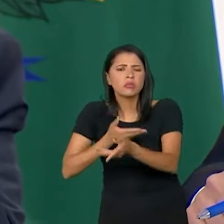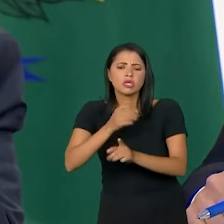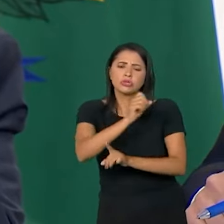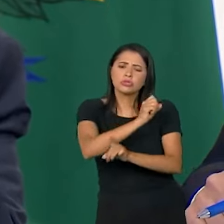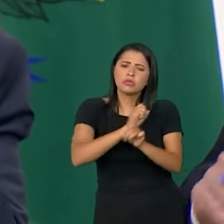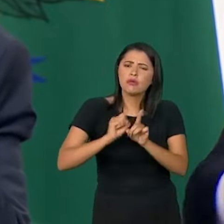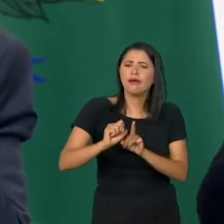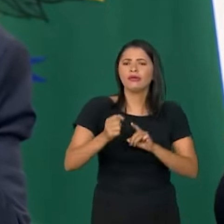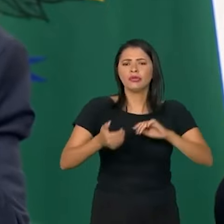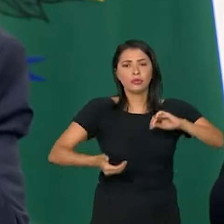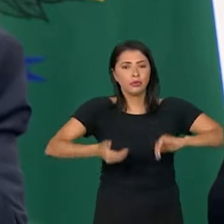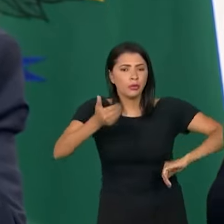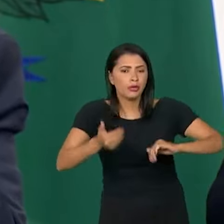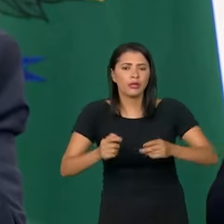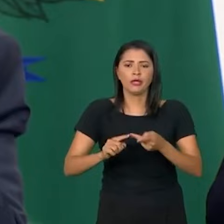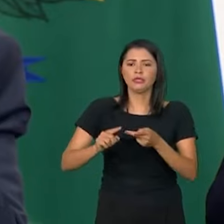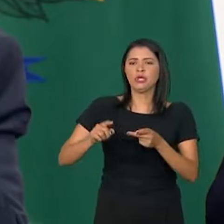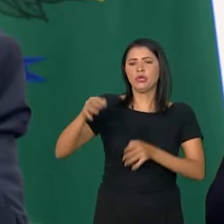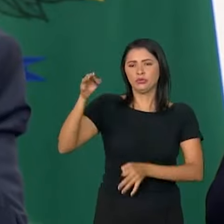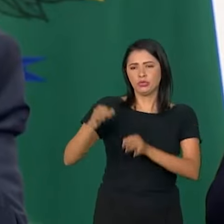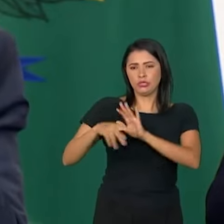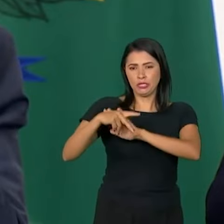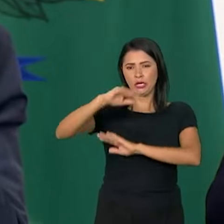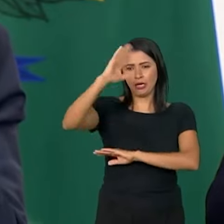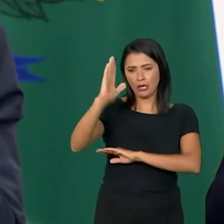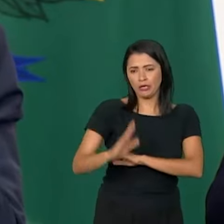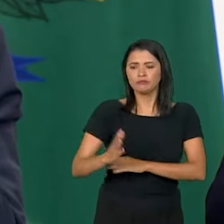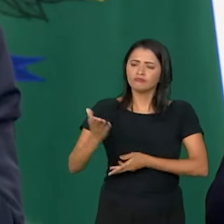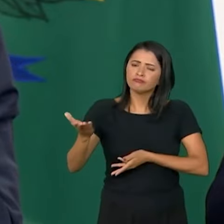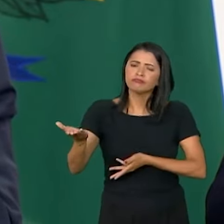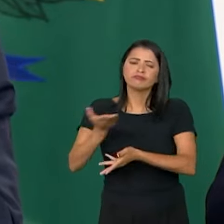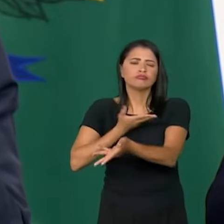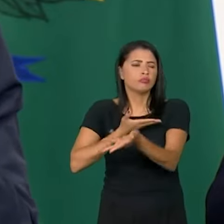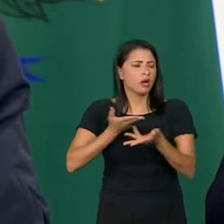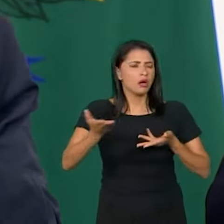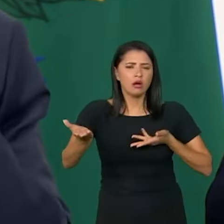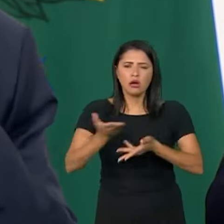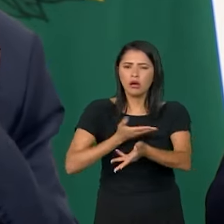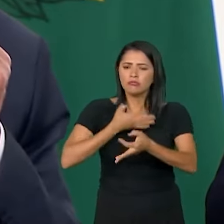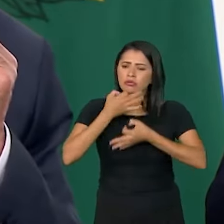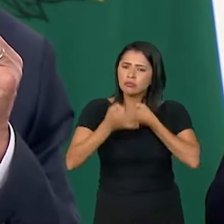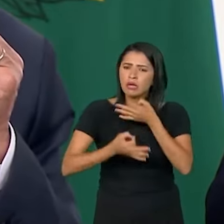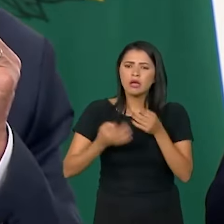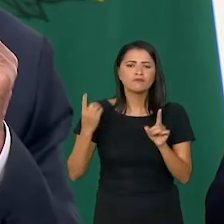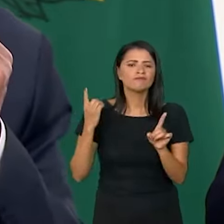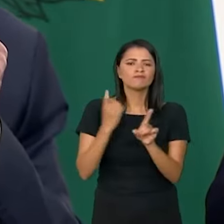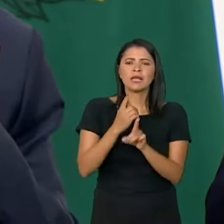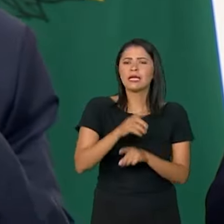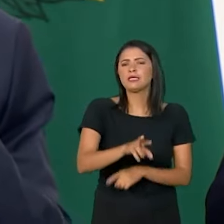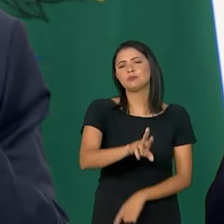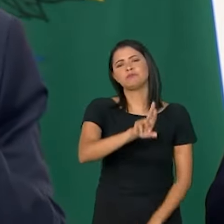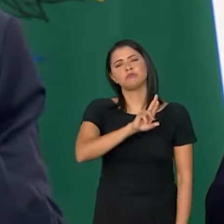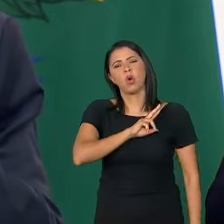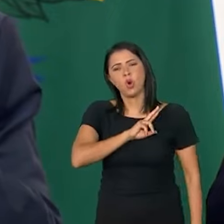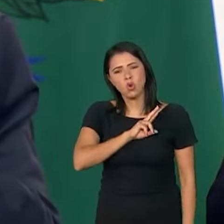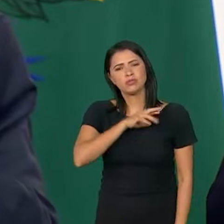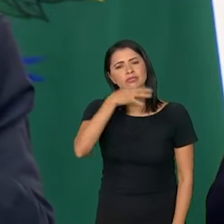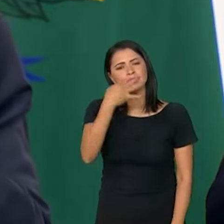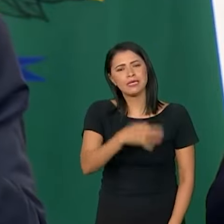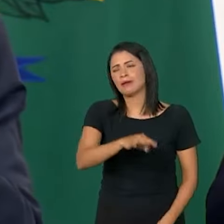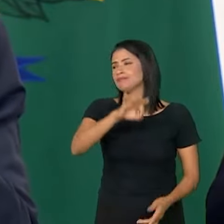com o congresso nacional com o judiciário brasileiro a gente quer compartilhar uma solução que seja